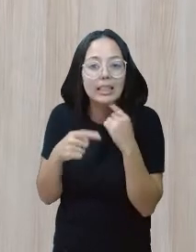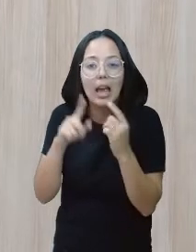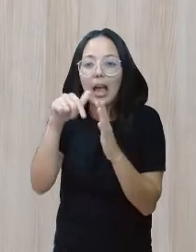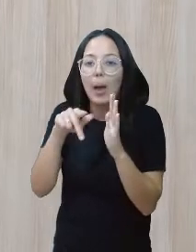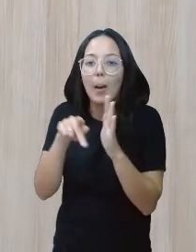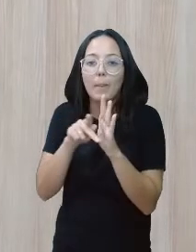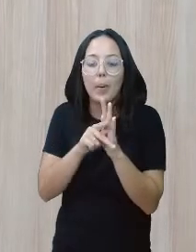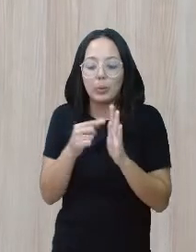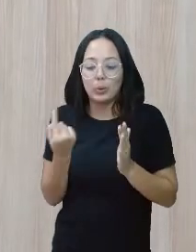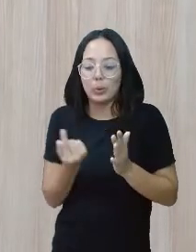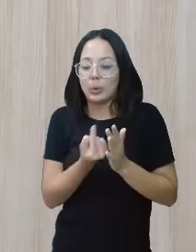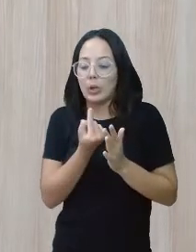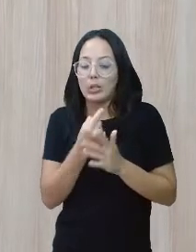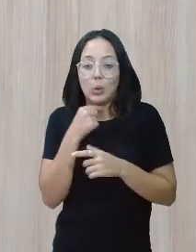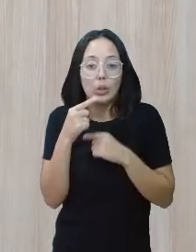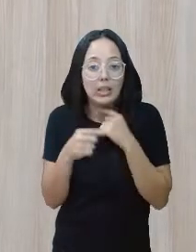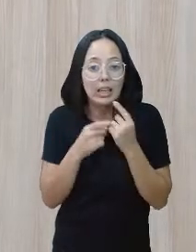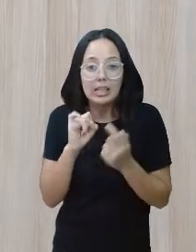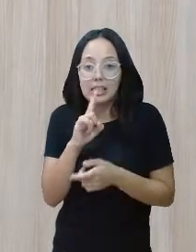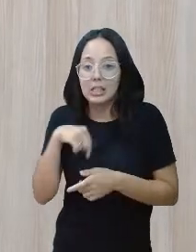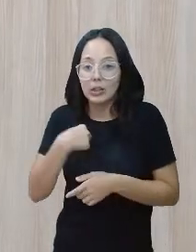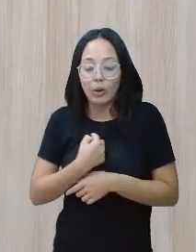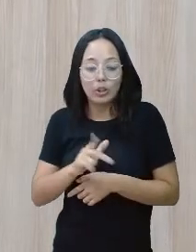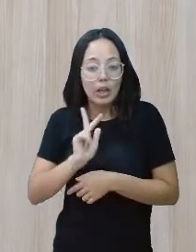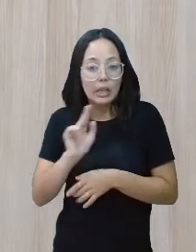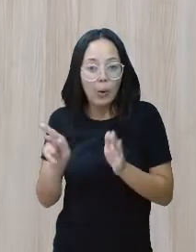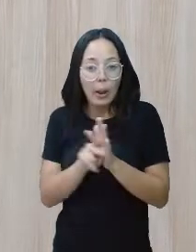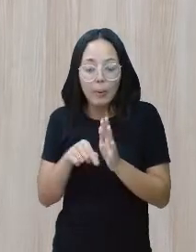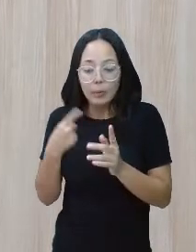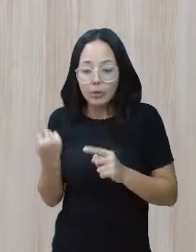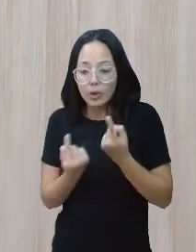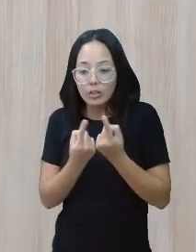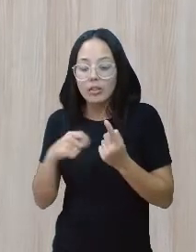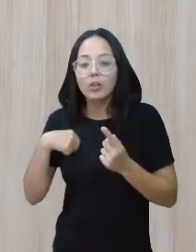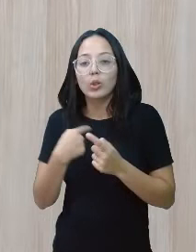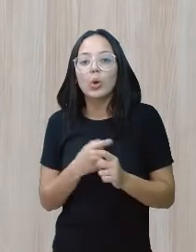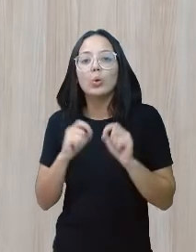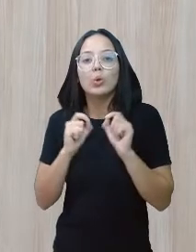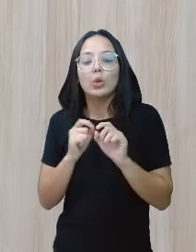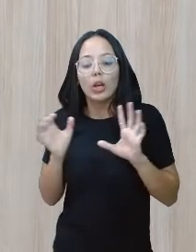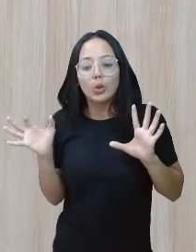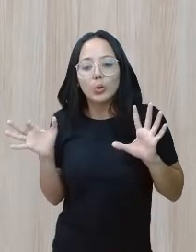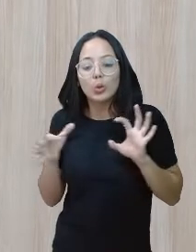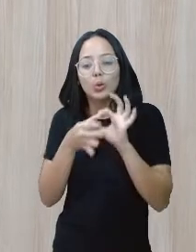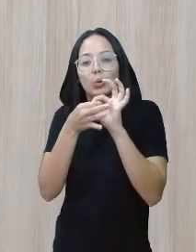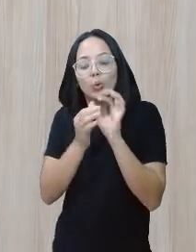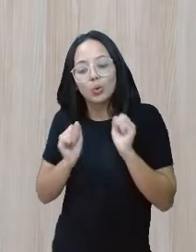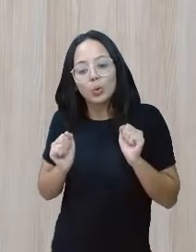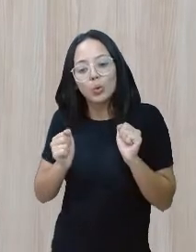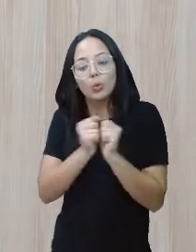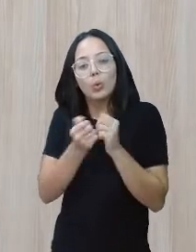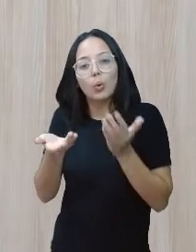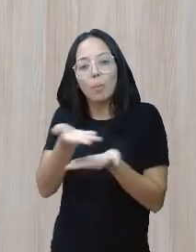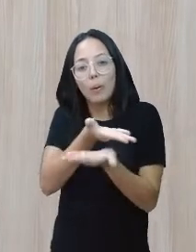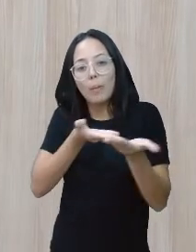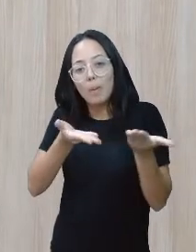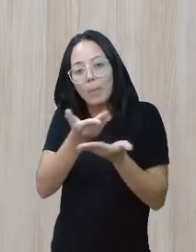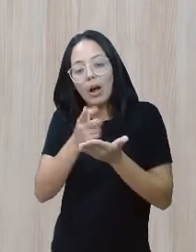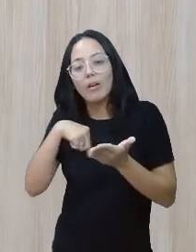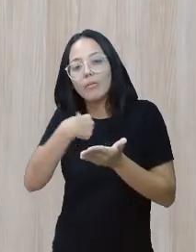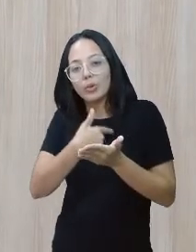uma ilha. Então, se a gente não é uma ilha, a gente está coladinho um com o outro, a gente está mais para pecinhas